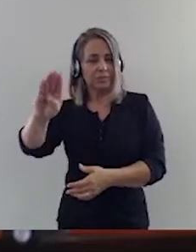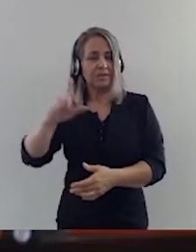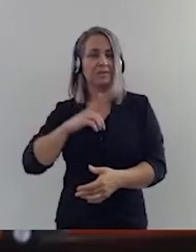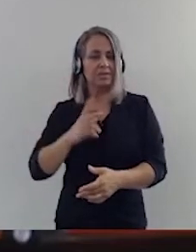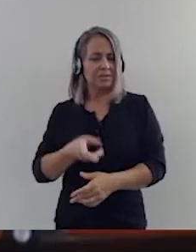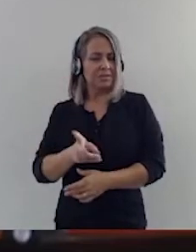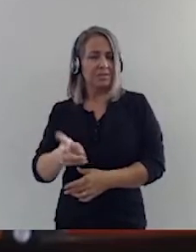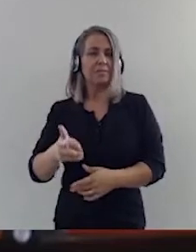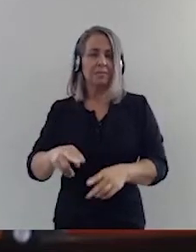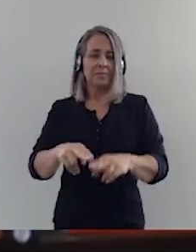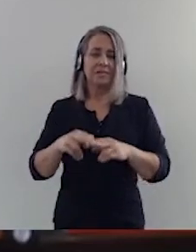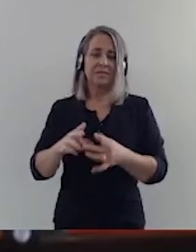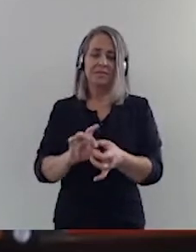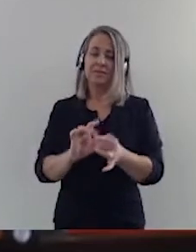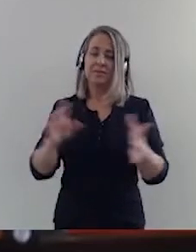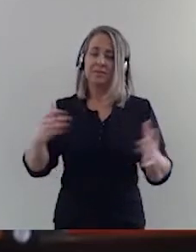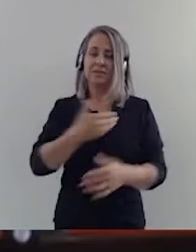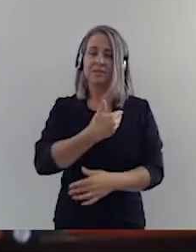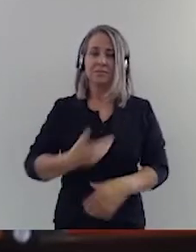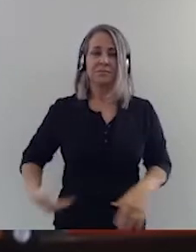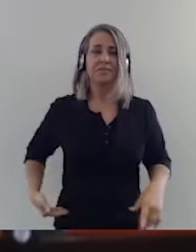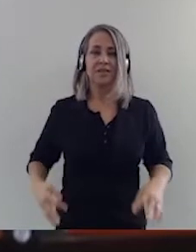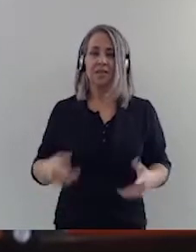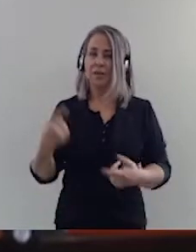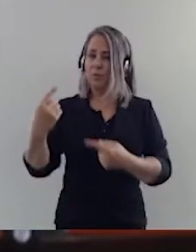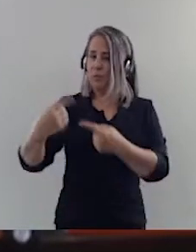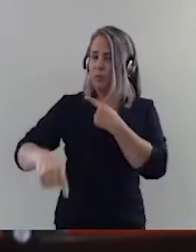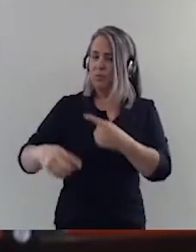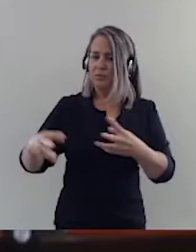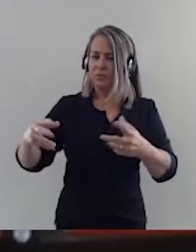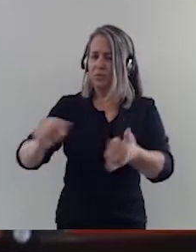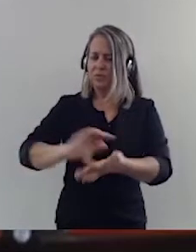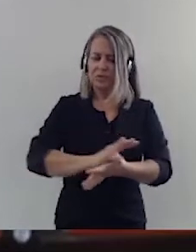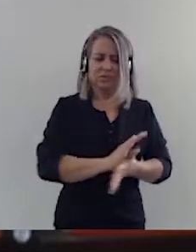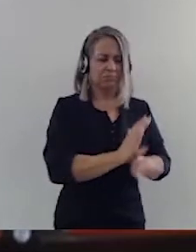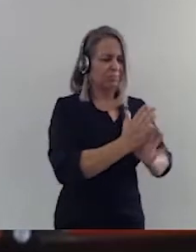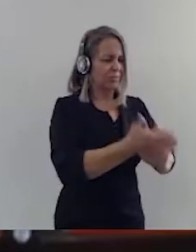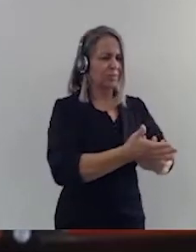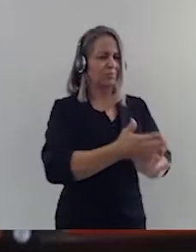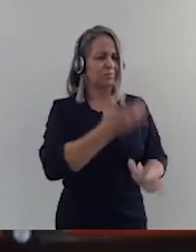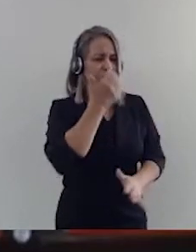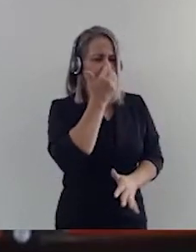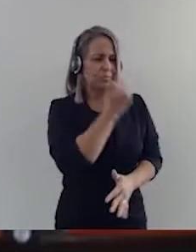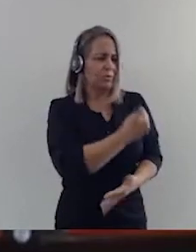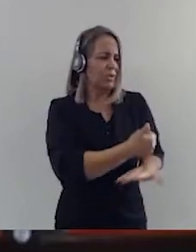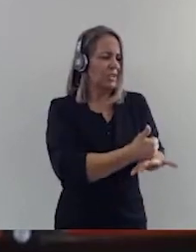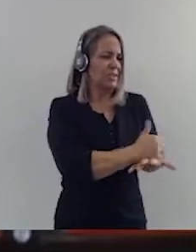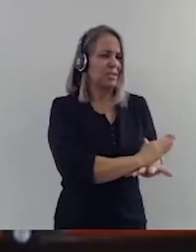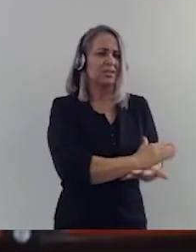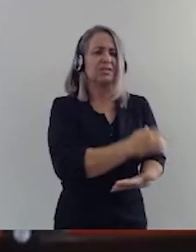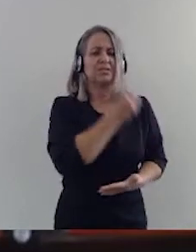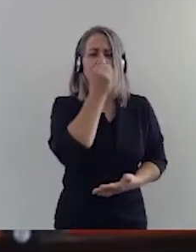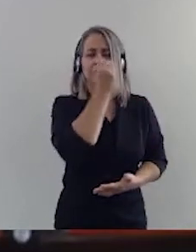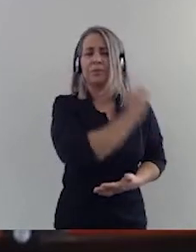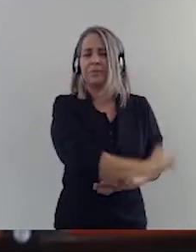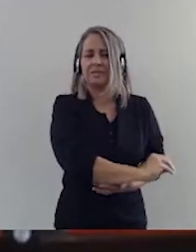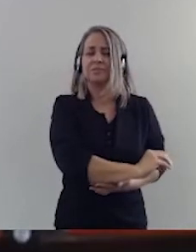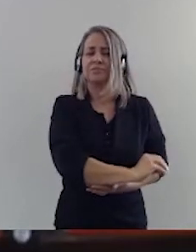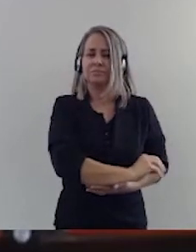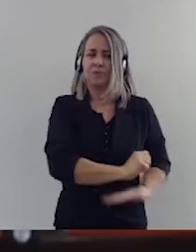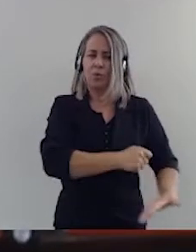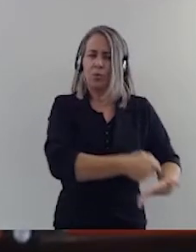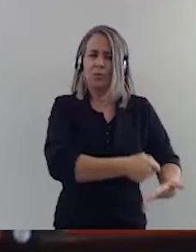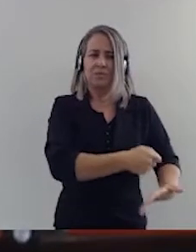liberdades públicas e contra todas as formas de discriminação, intolerância e opressão. Então, as